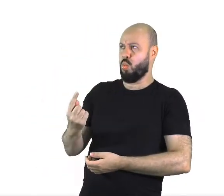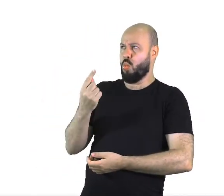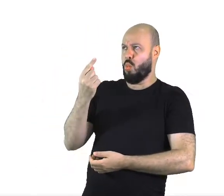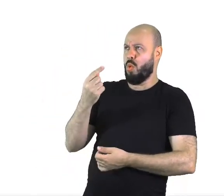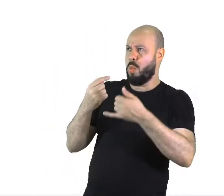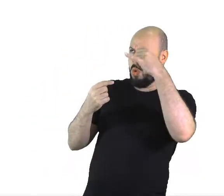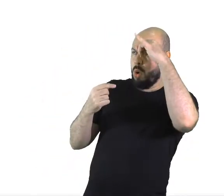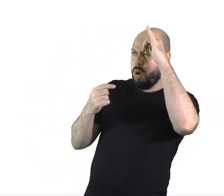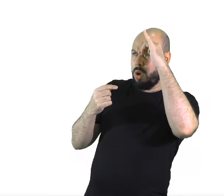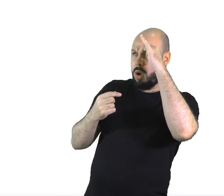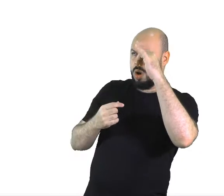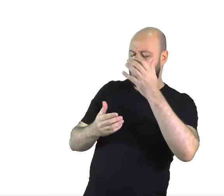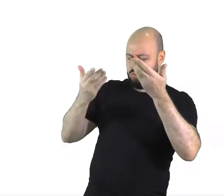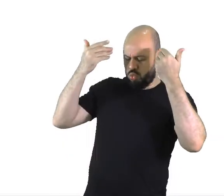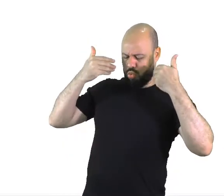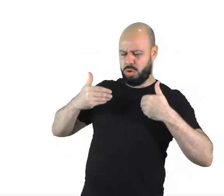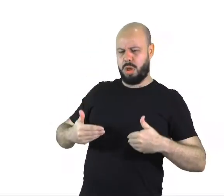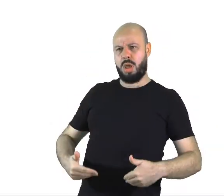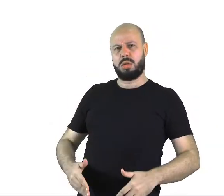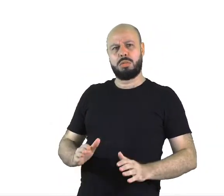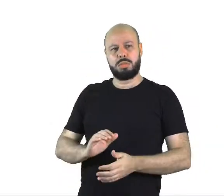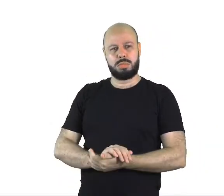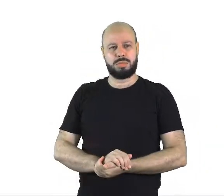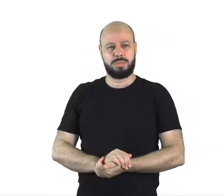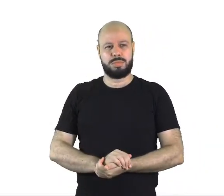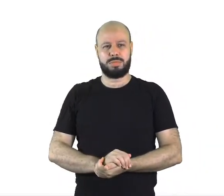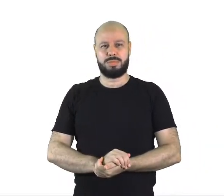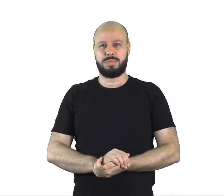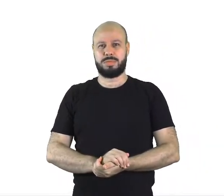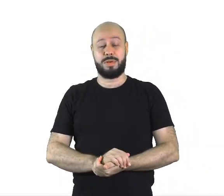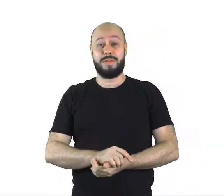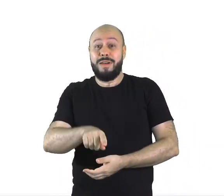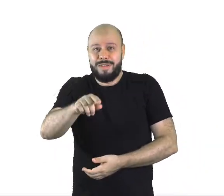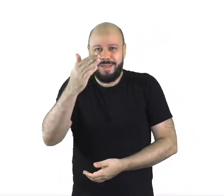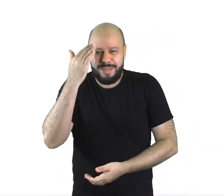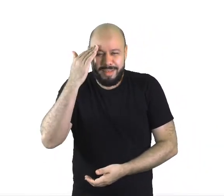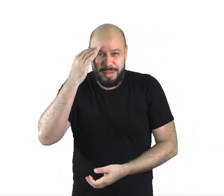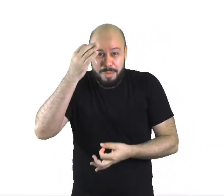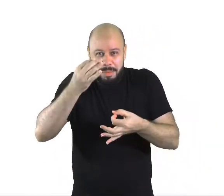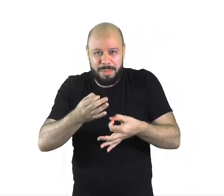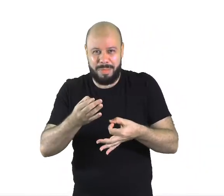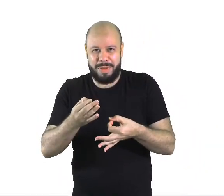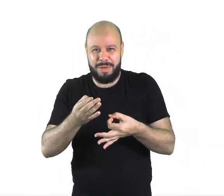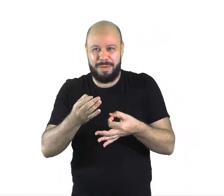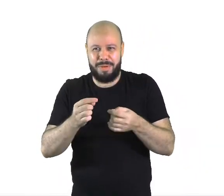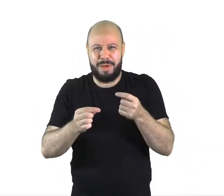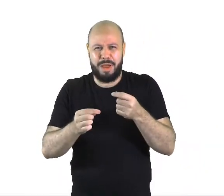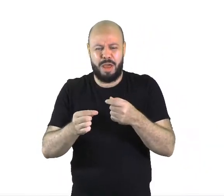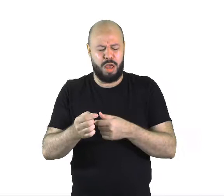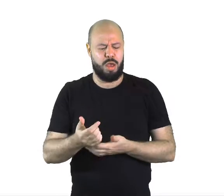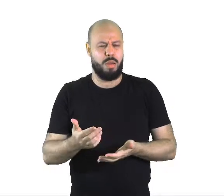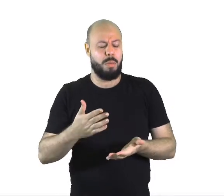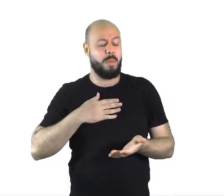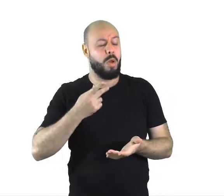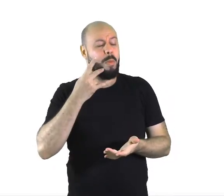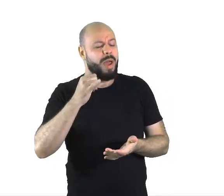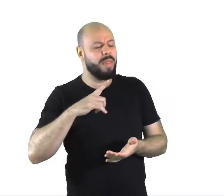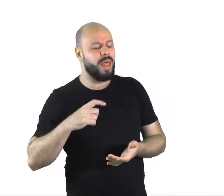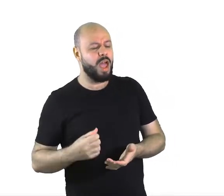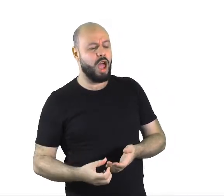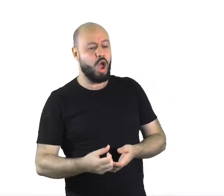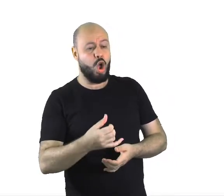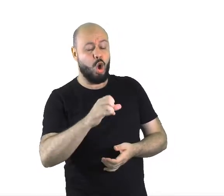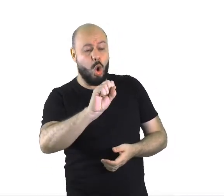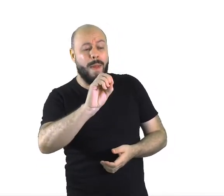está inteirinho. Gente, então vocês observaram aqui, meu pai tem 80 cabeças de